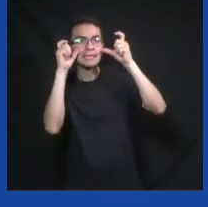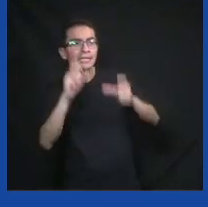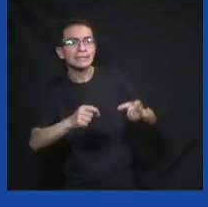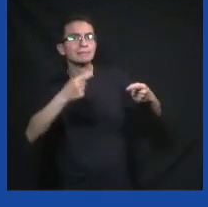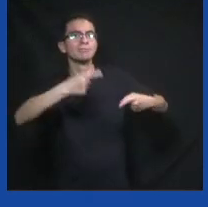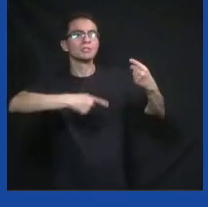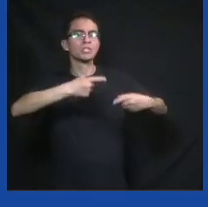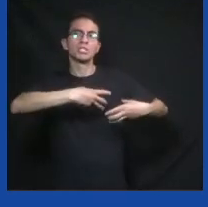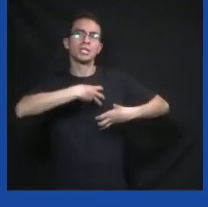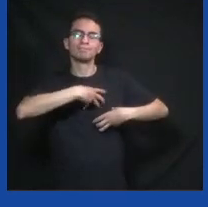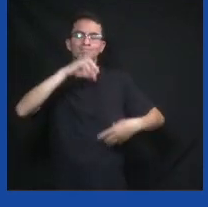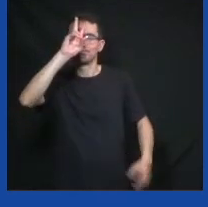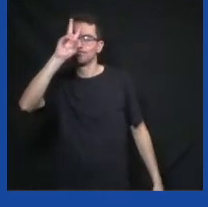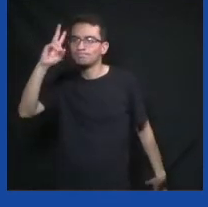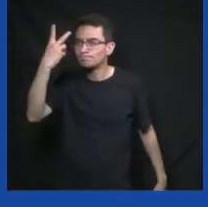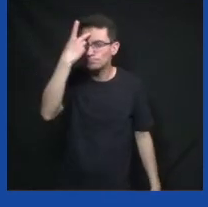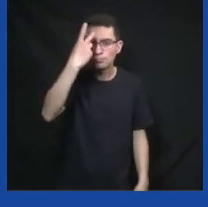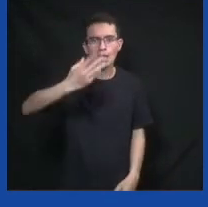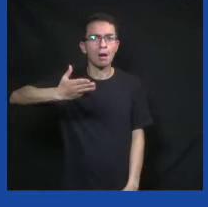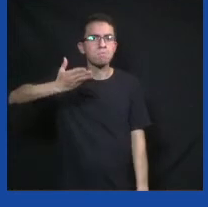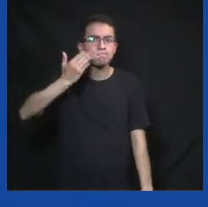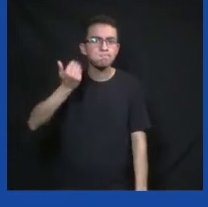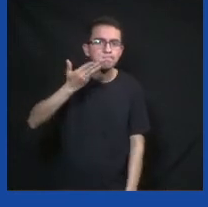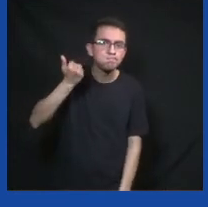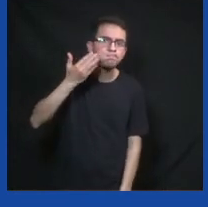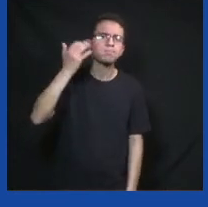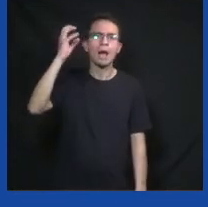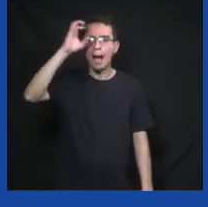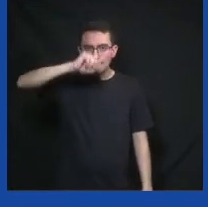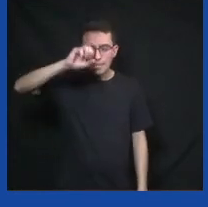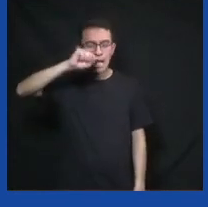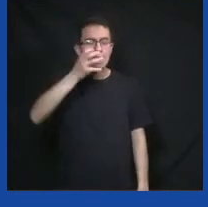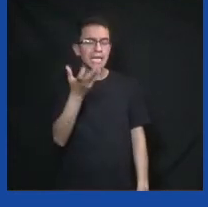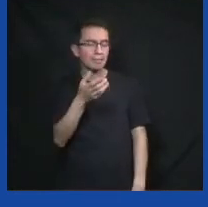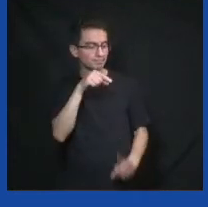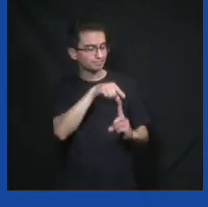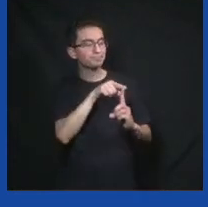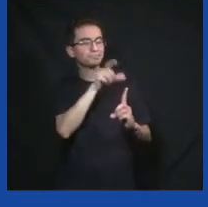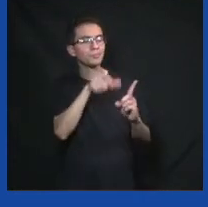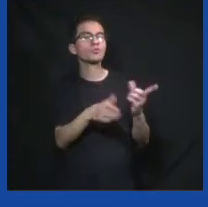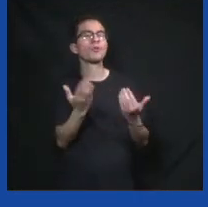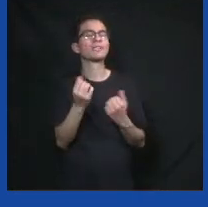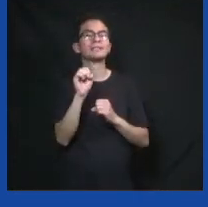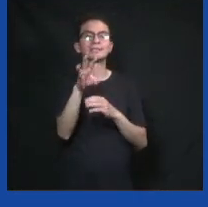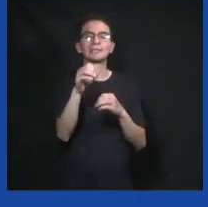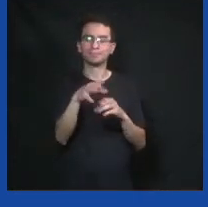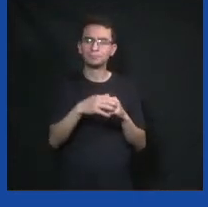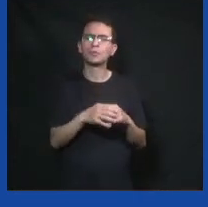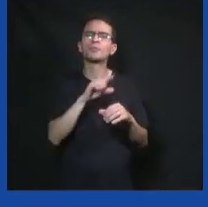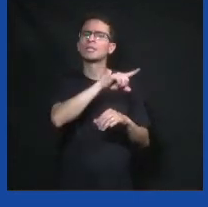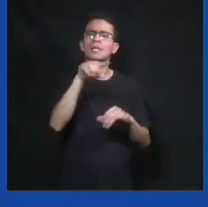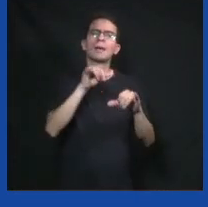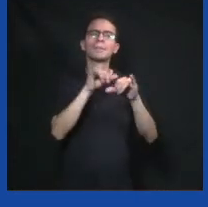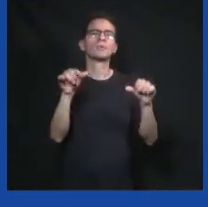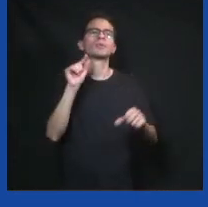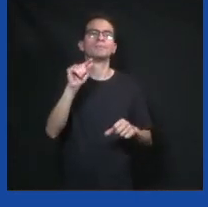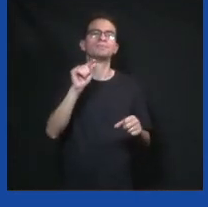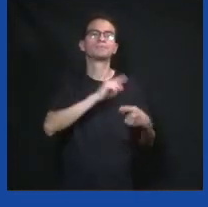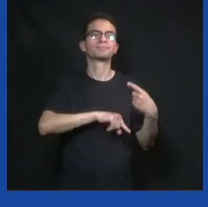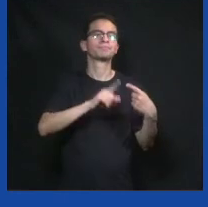outros olhos, de aprender, de ensinar, enfim, que mensagem vocês deixariam? Eu quero ouvir. Diego?